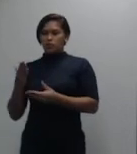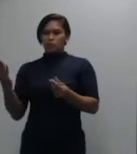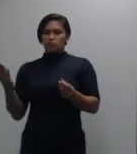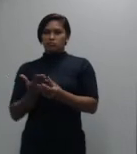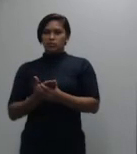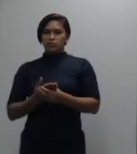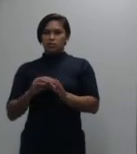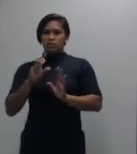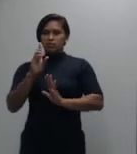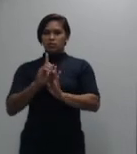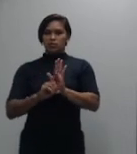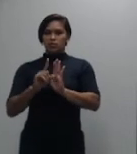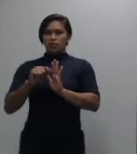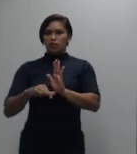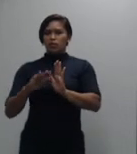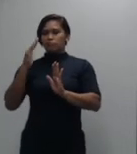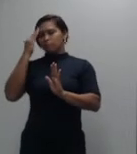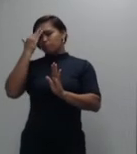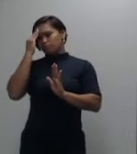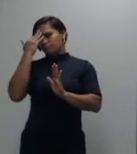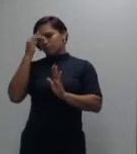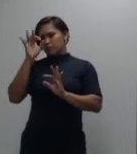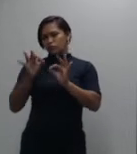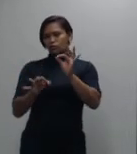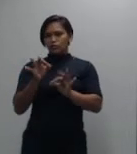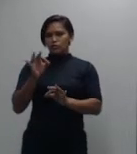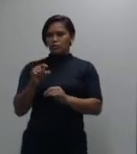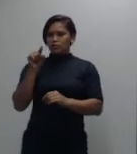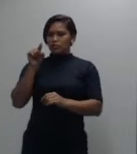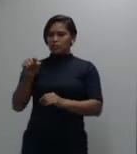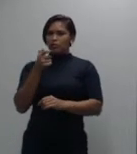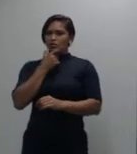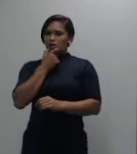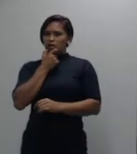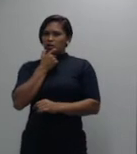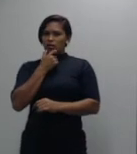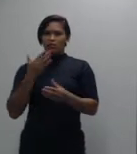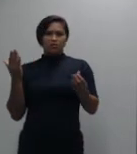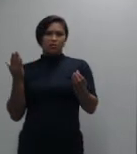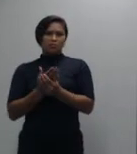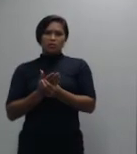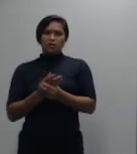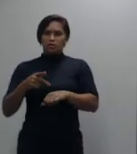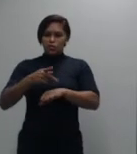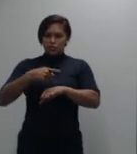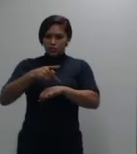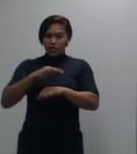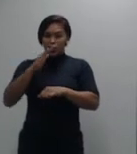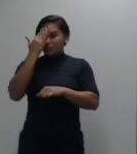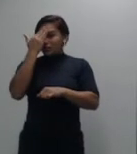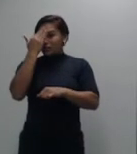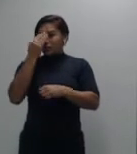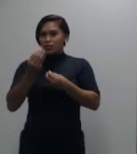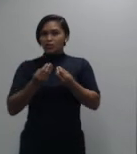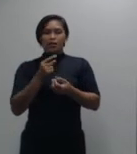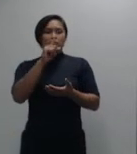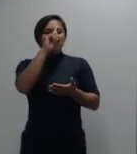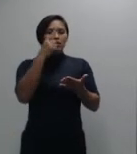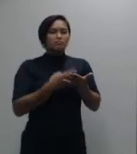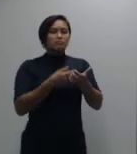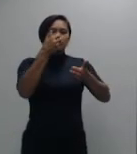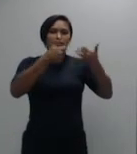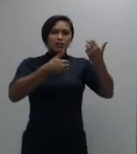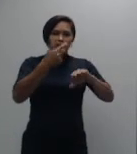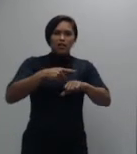de Interpretação da decisão judicial que é uma ação para negar decisão estrangeira para interpretar para dizer que a decisão judicial estrangeira